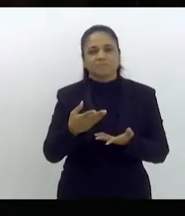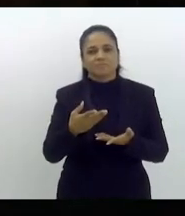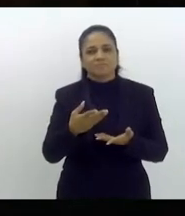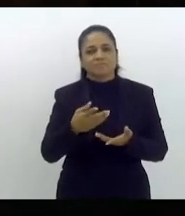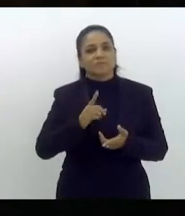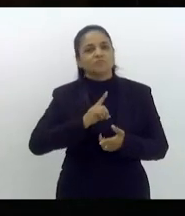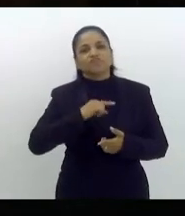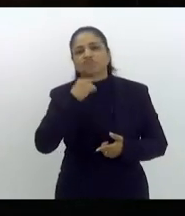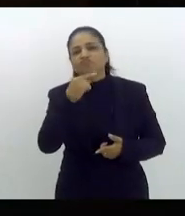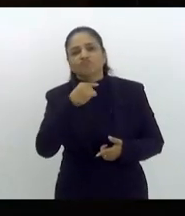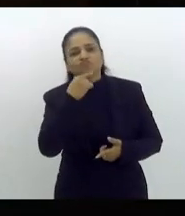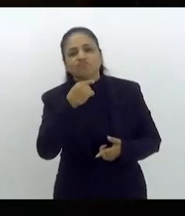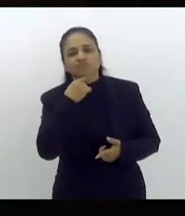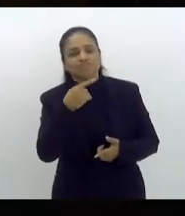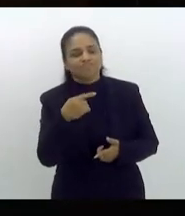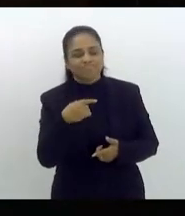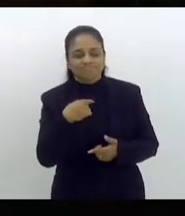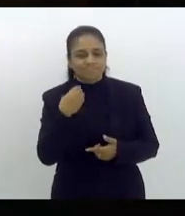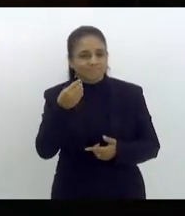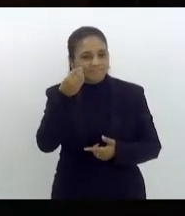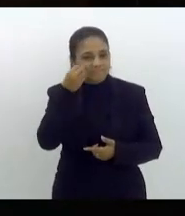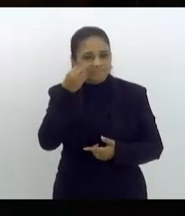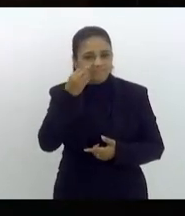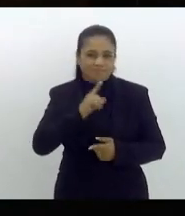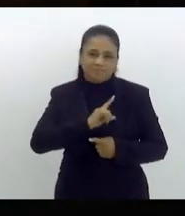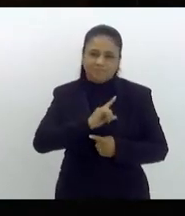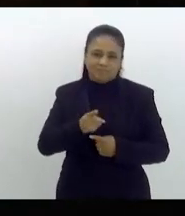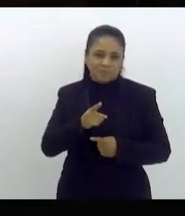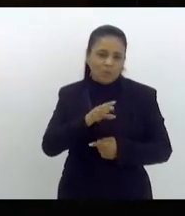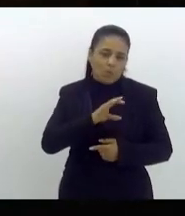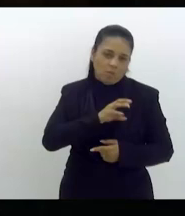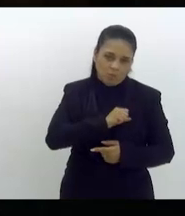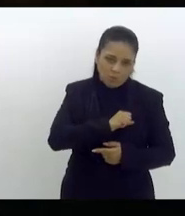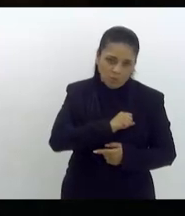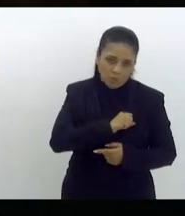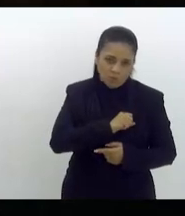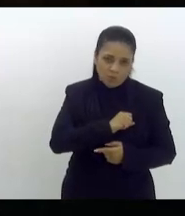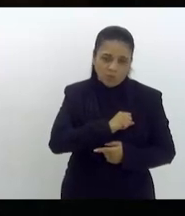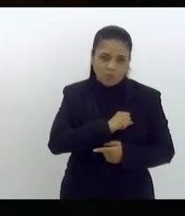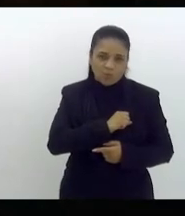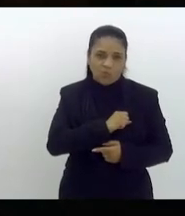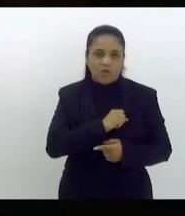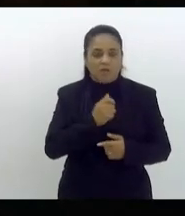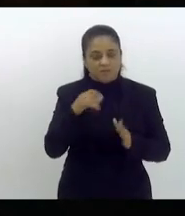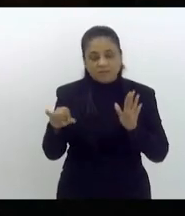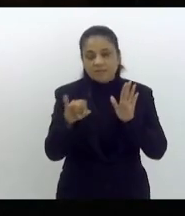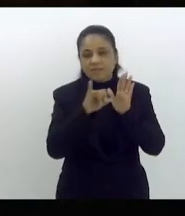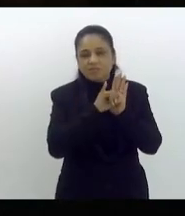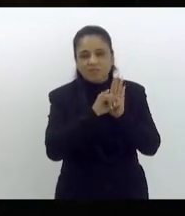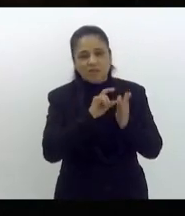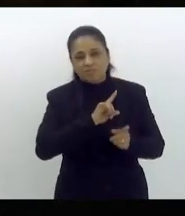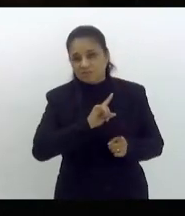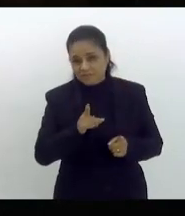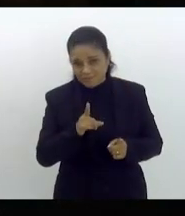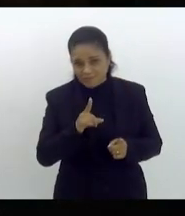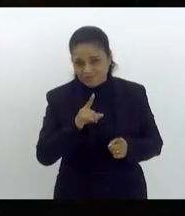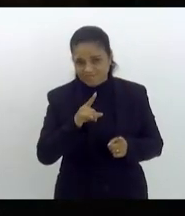não adianta tentar negar o amor não adianta tentar a nossa identidade